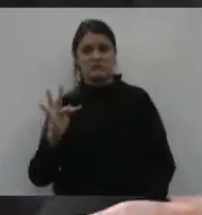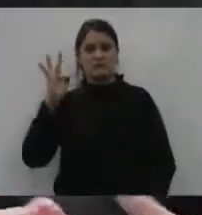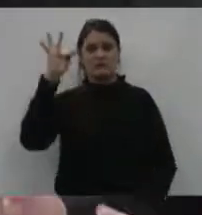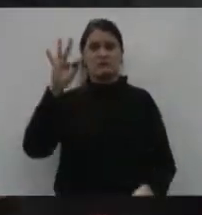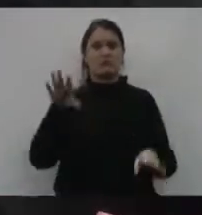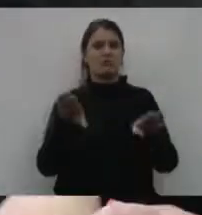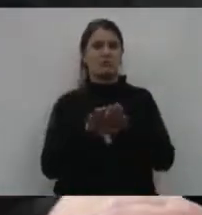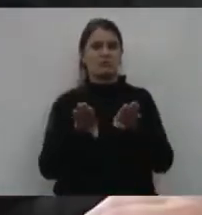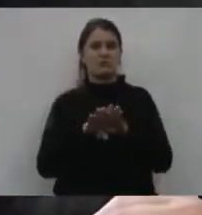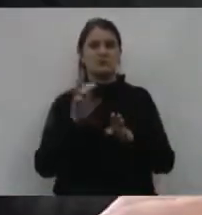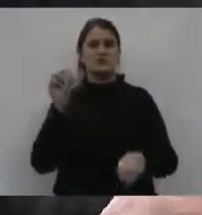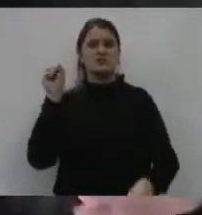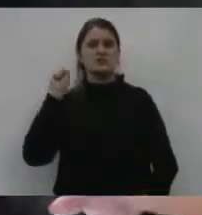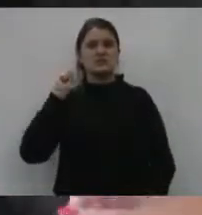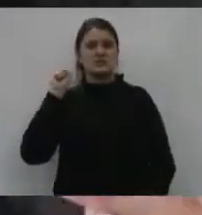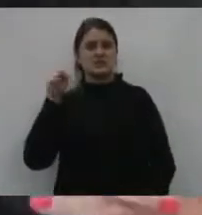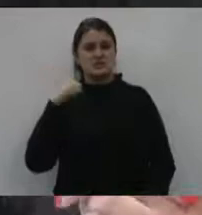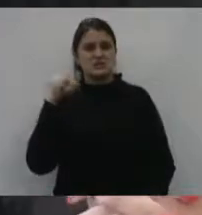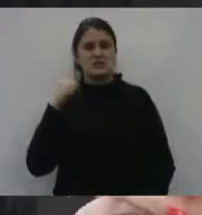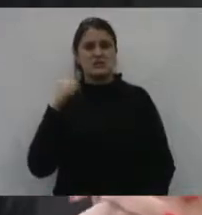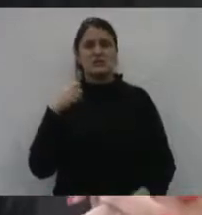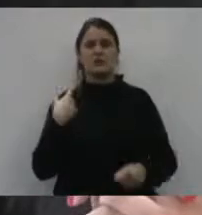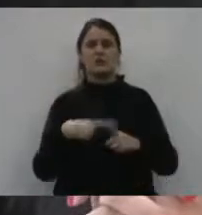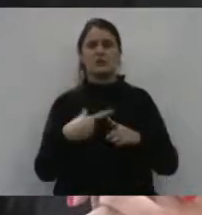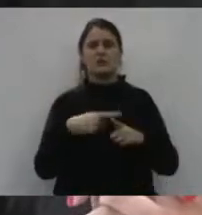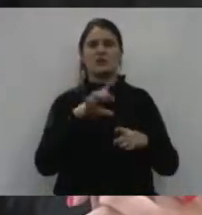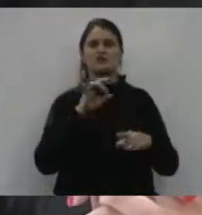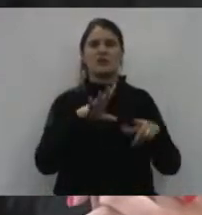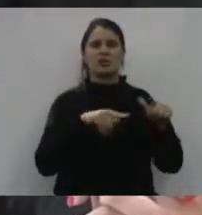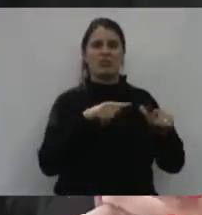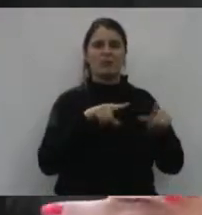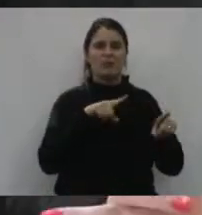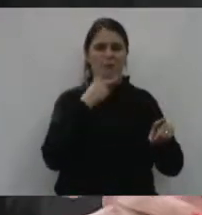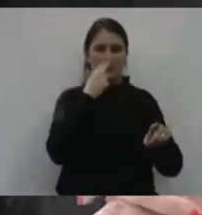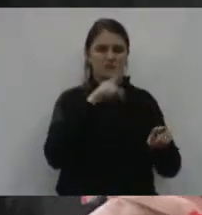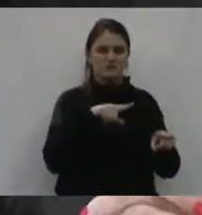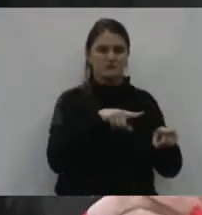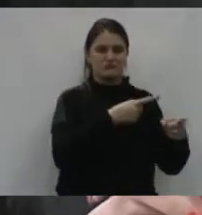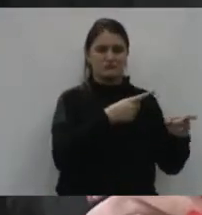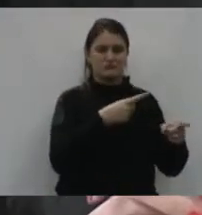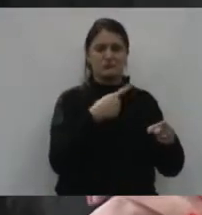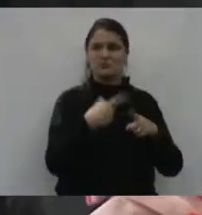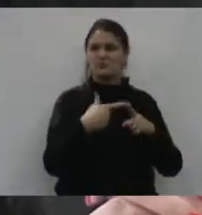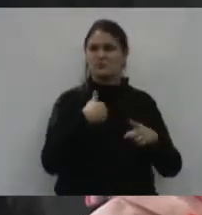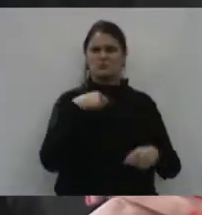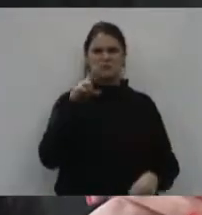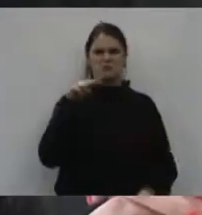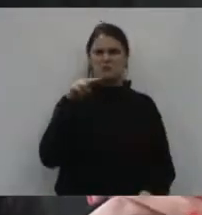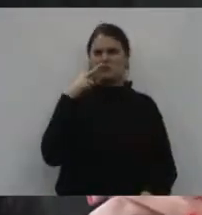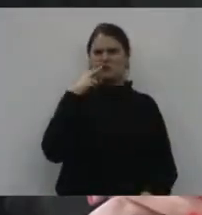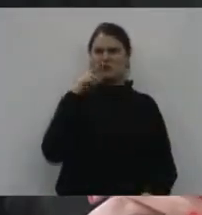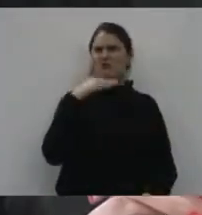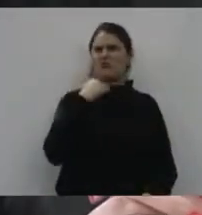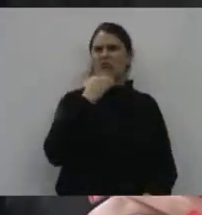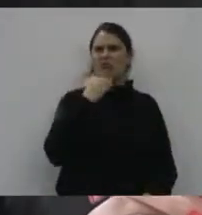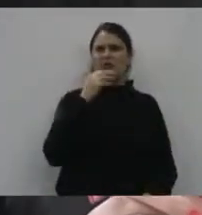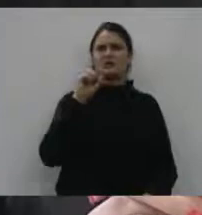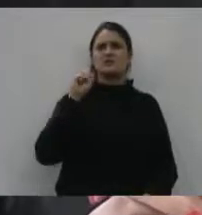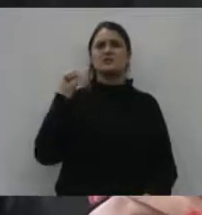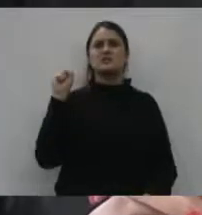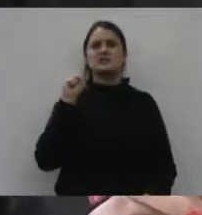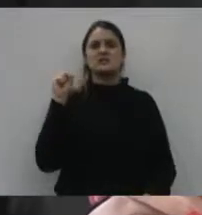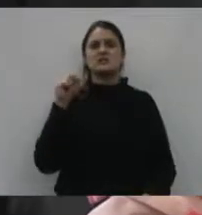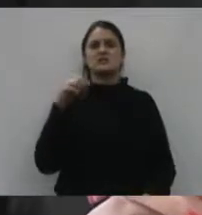e senadores, que agora, senador no Paraná, só tem para trabalhar contra. Porque eu nunca vi um benefício,